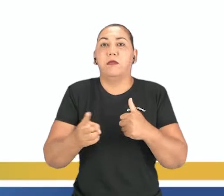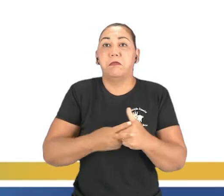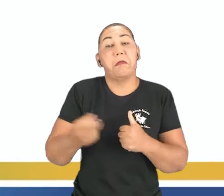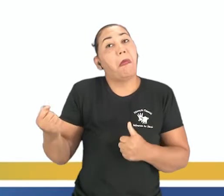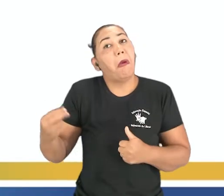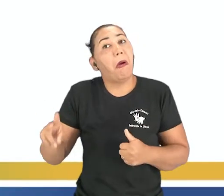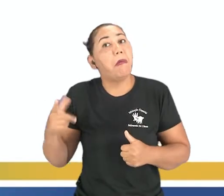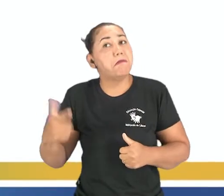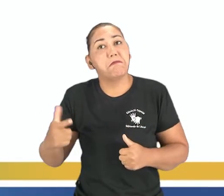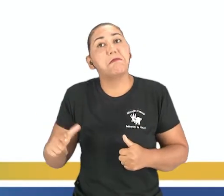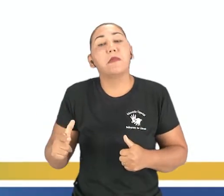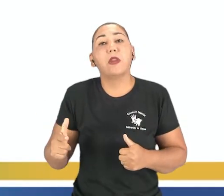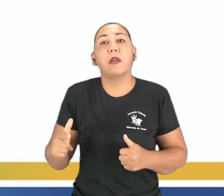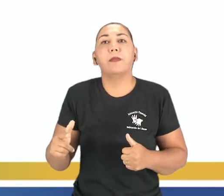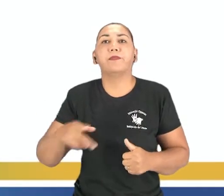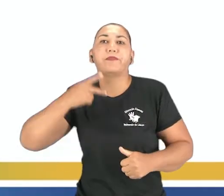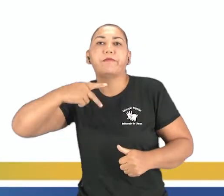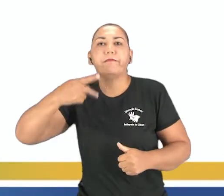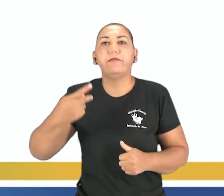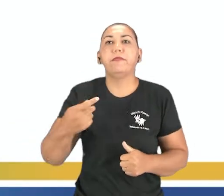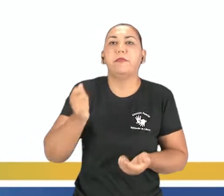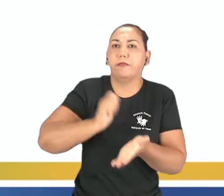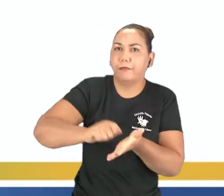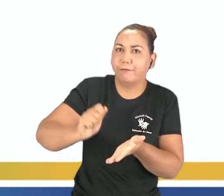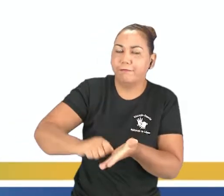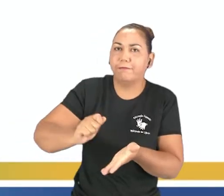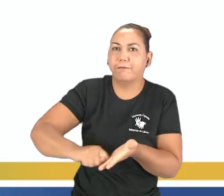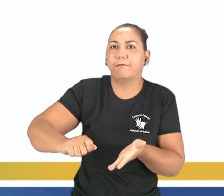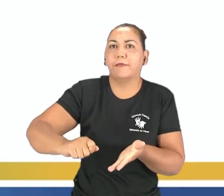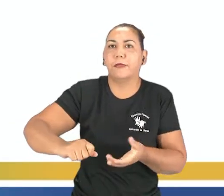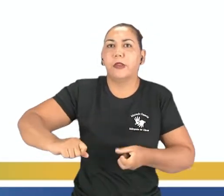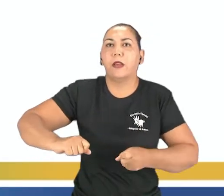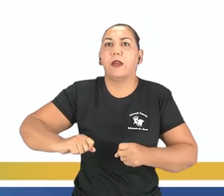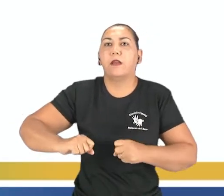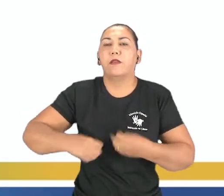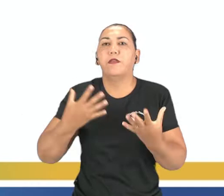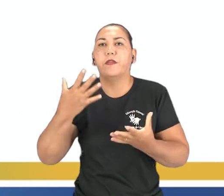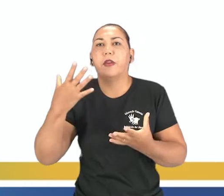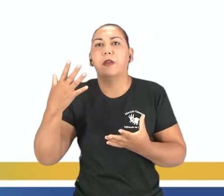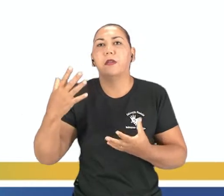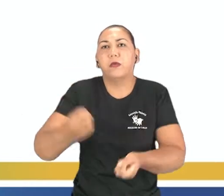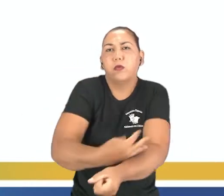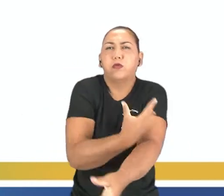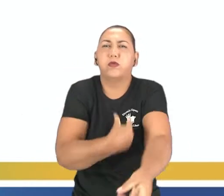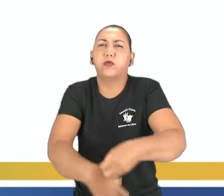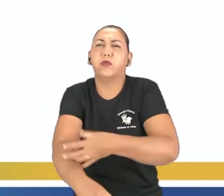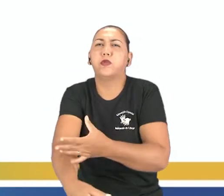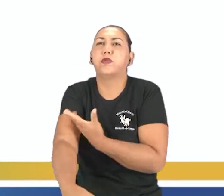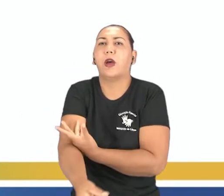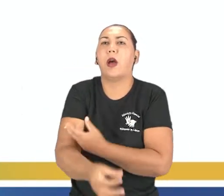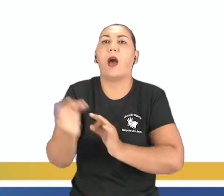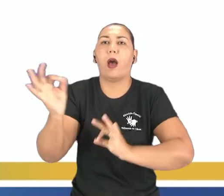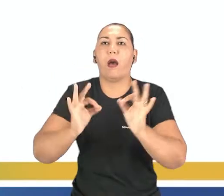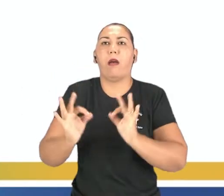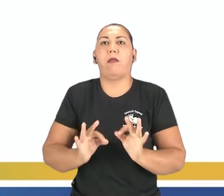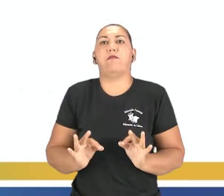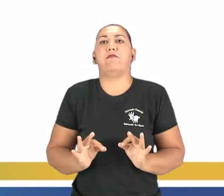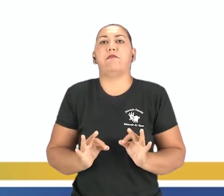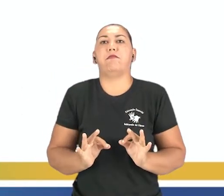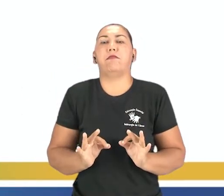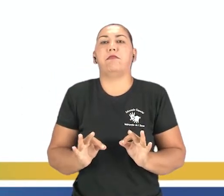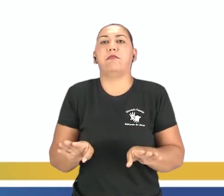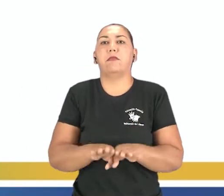frase exprime, através da fala e da escrita, ideias, emoções, ordens, apelos e